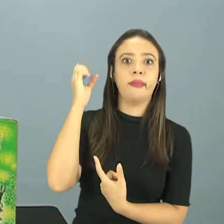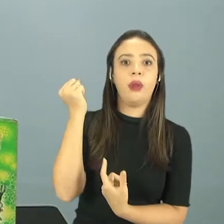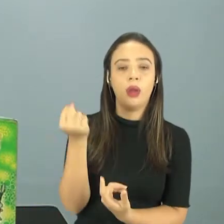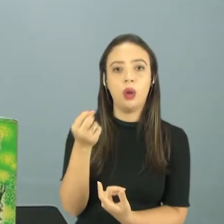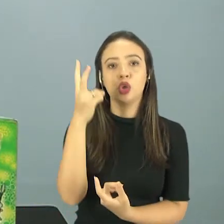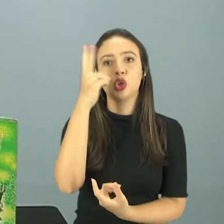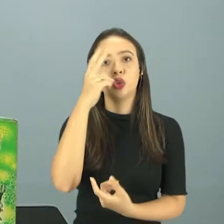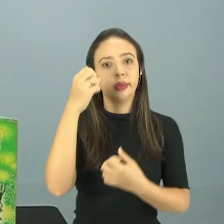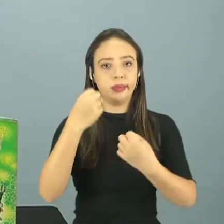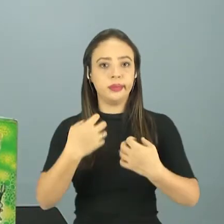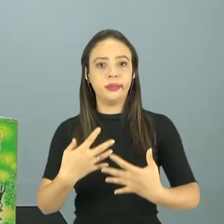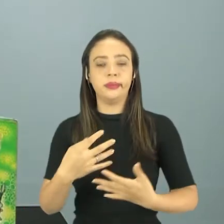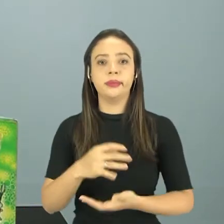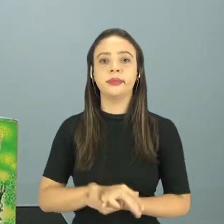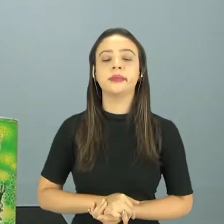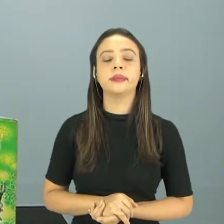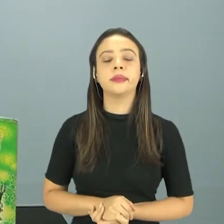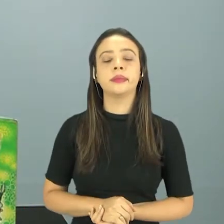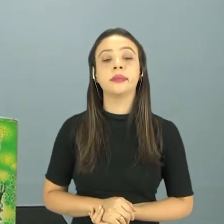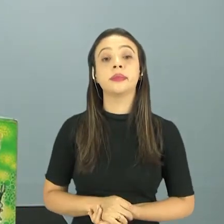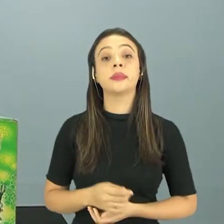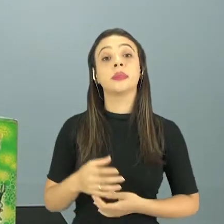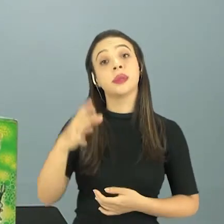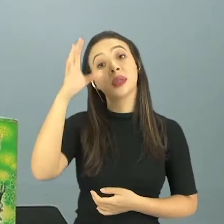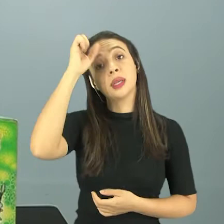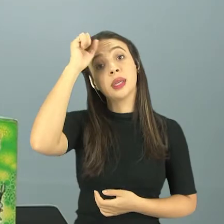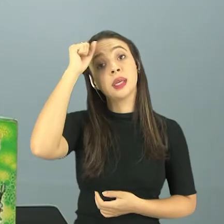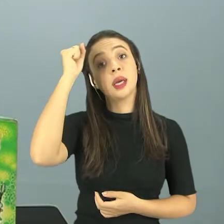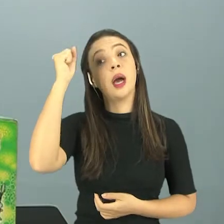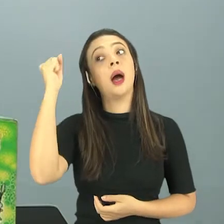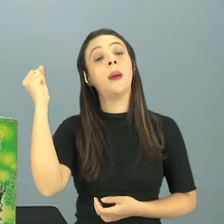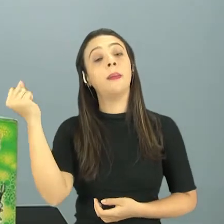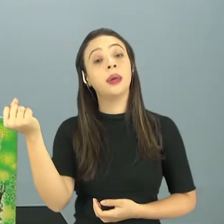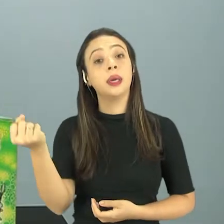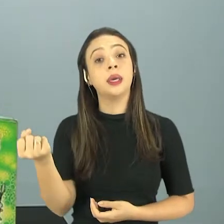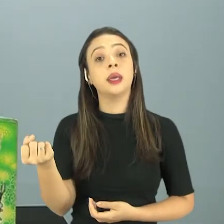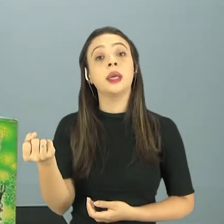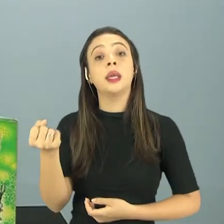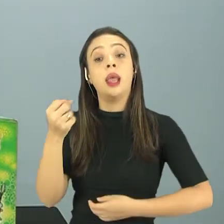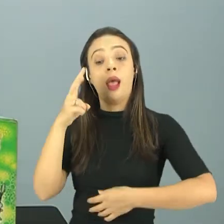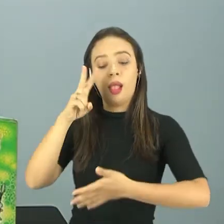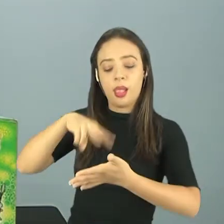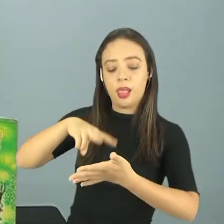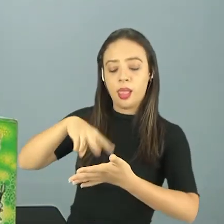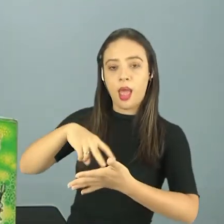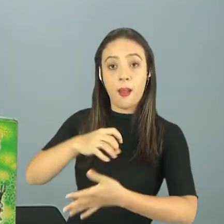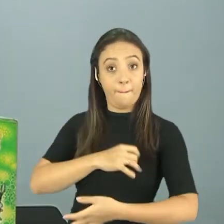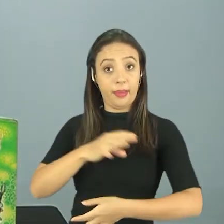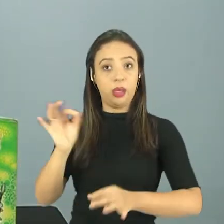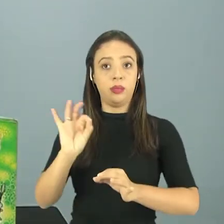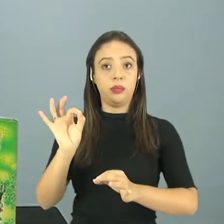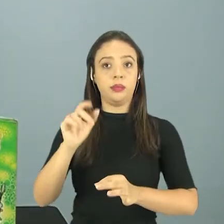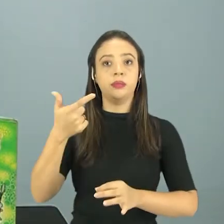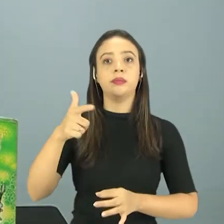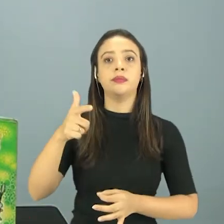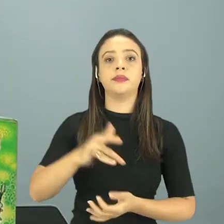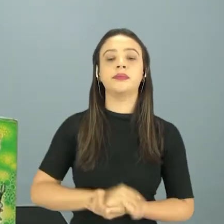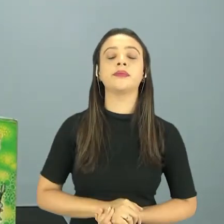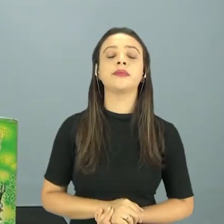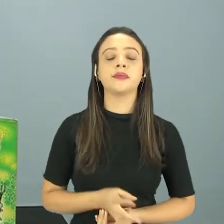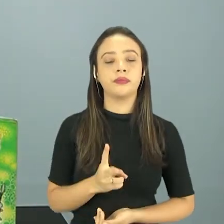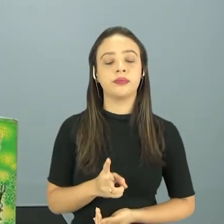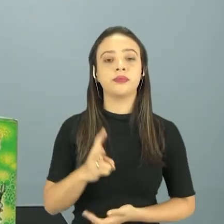bom? Aprendam a ouvir e não ficarem com esses tipos de sentimento. Então, para a gente dar continuidade, eu vou ler para vocês isso